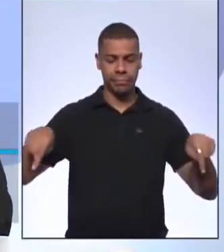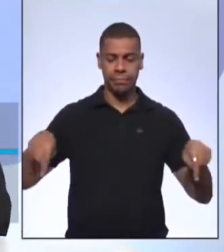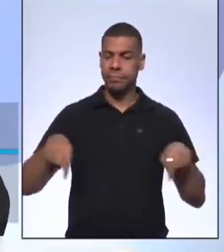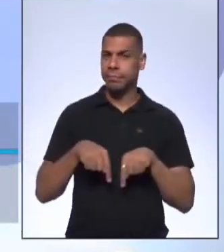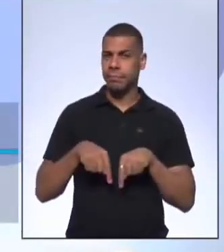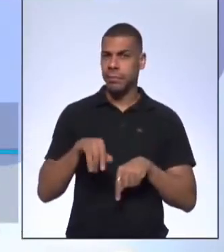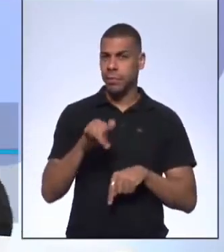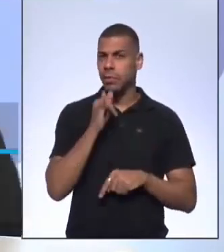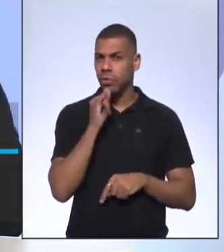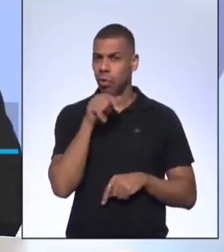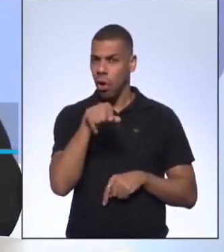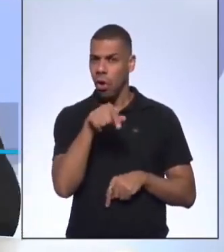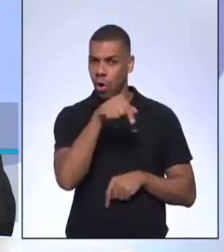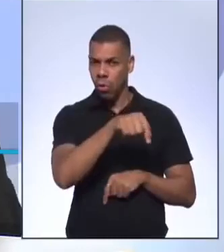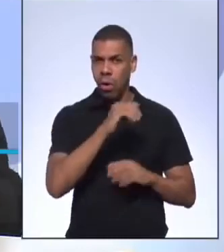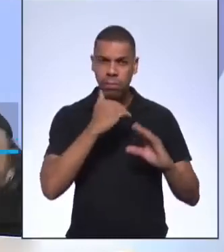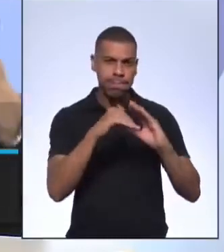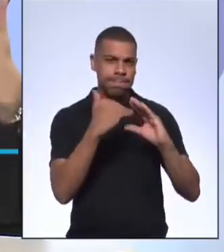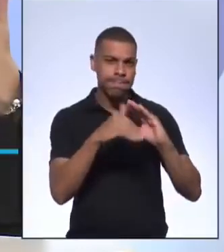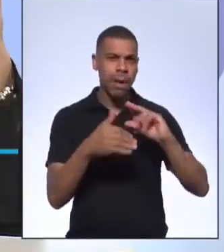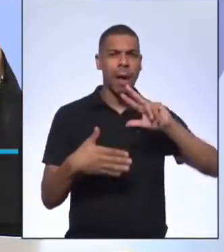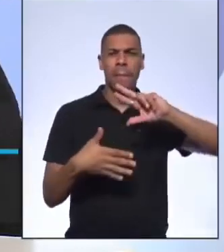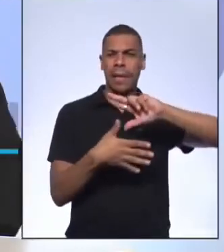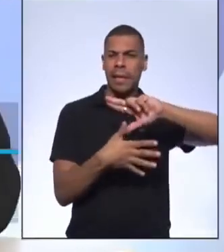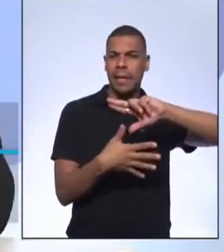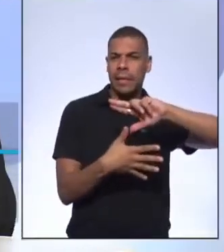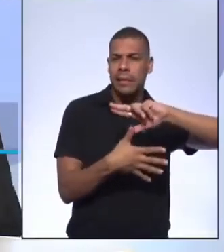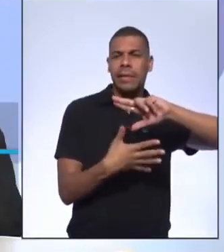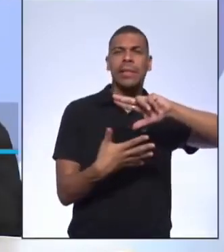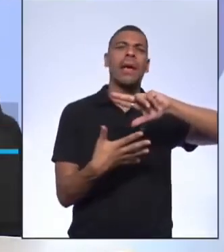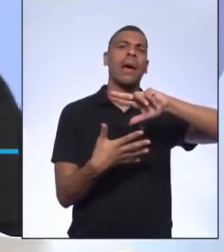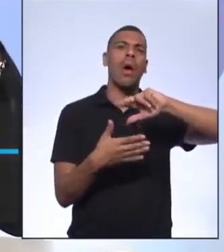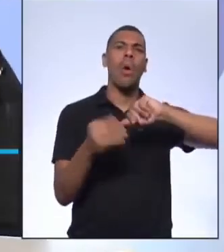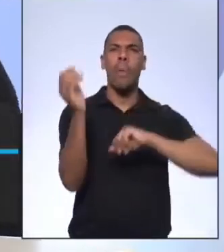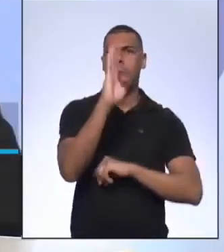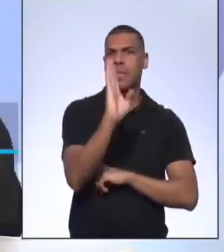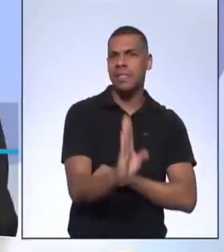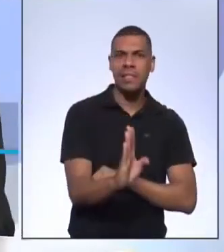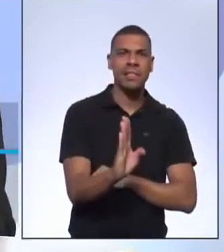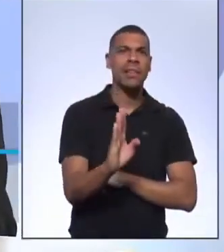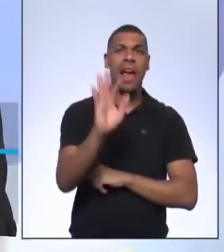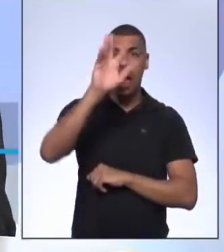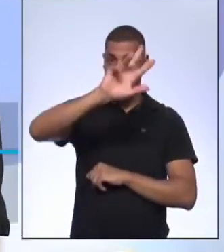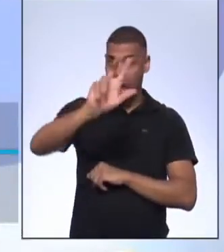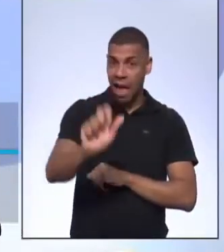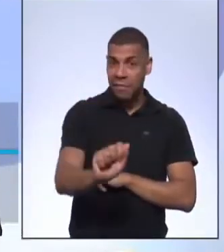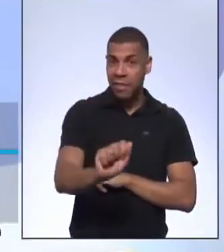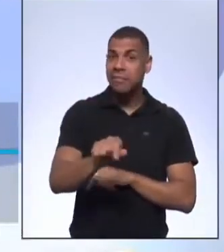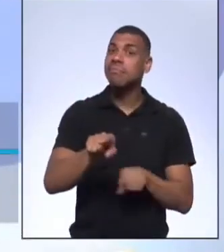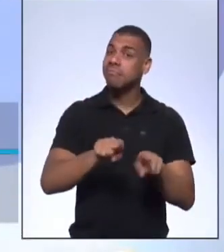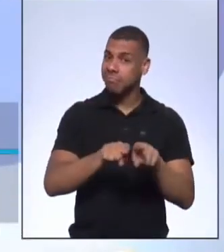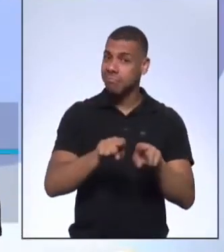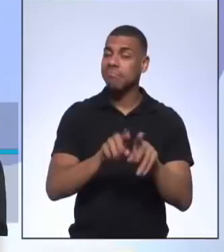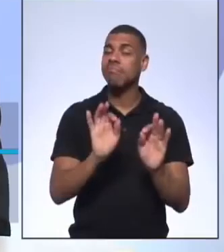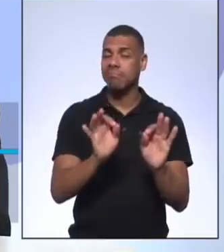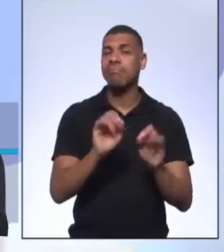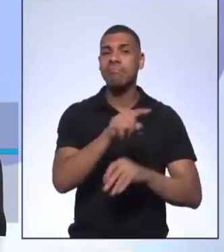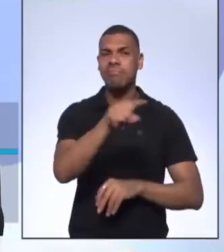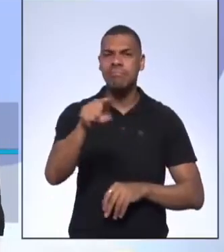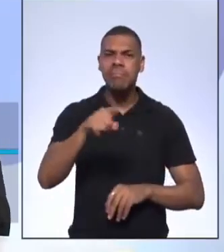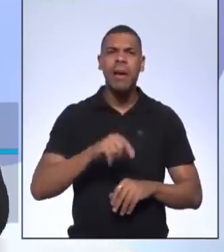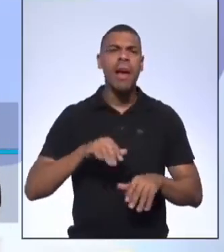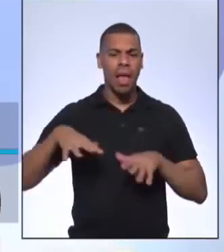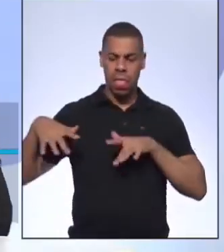se alguém, né, quem colocou a América Latina, quem colocou o Brasil, quem colocou a África também, que passou por um processo de